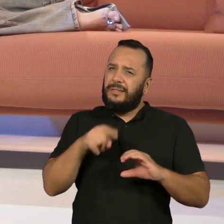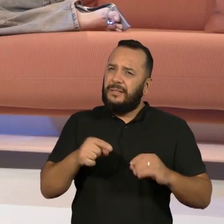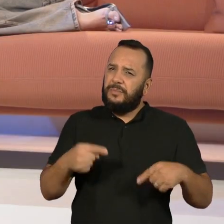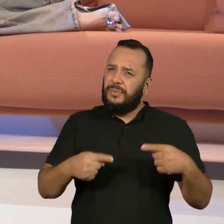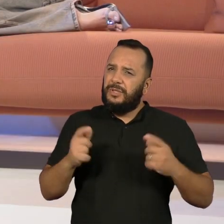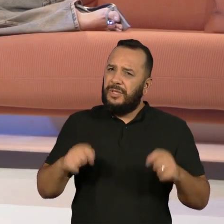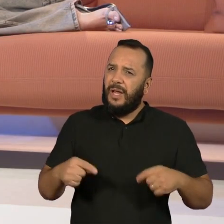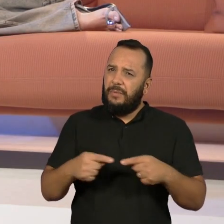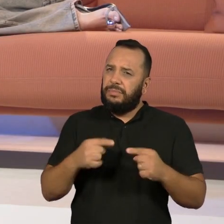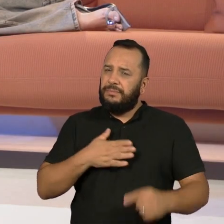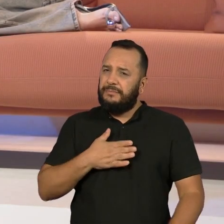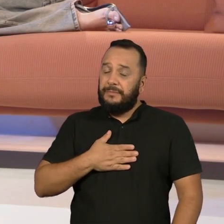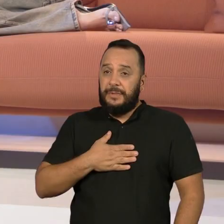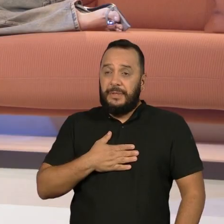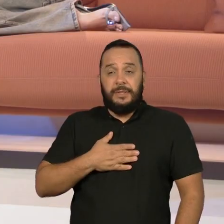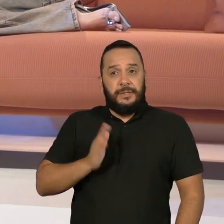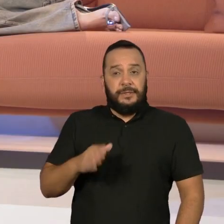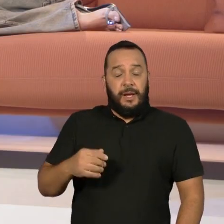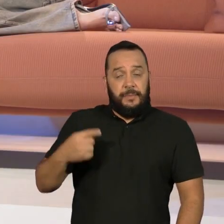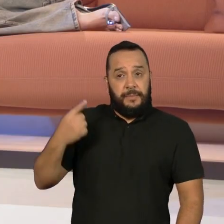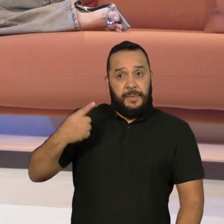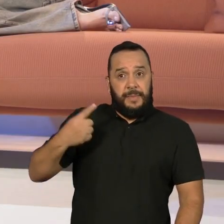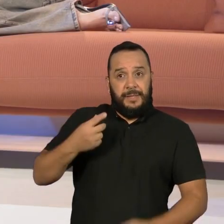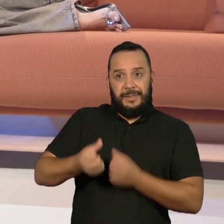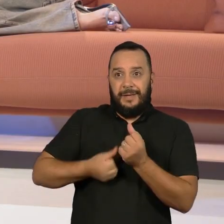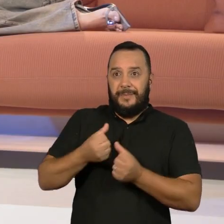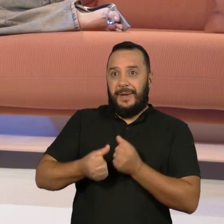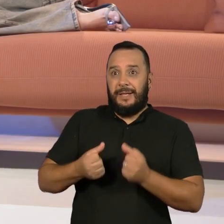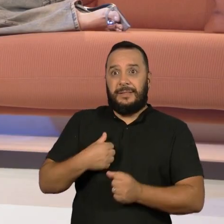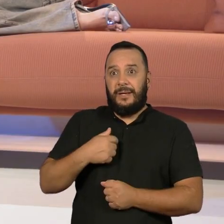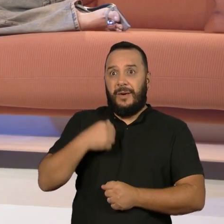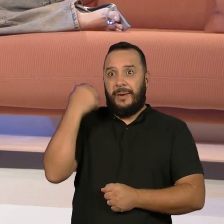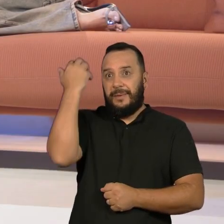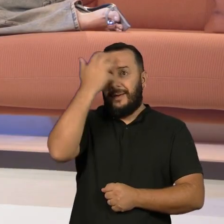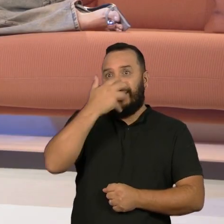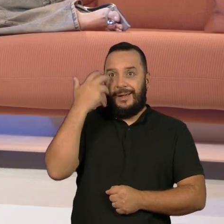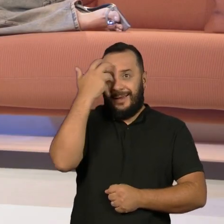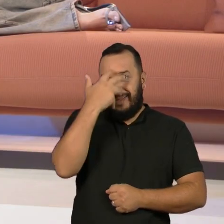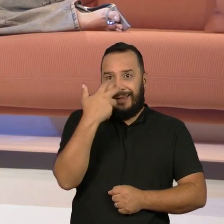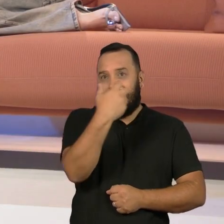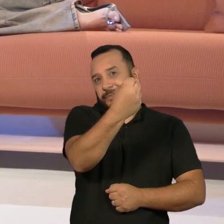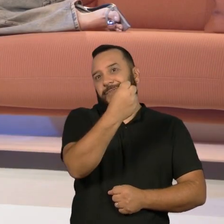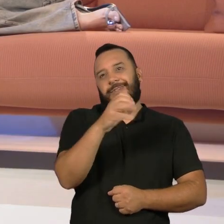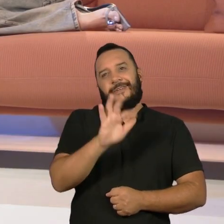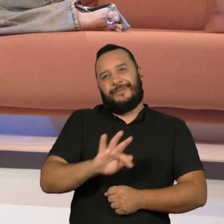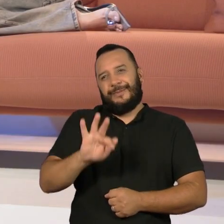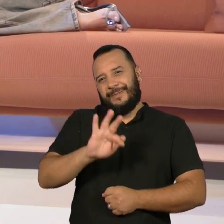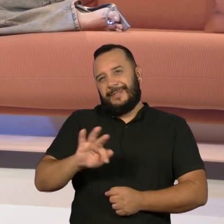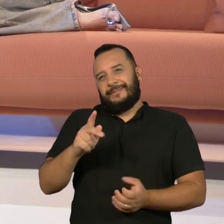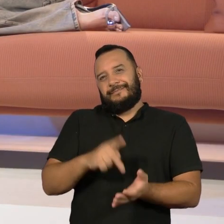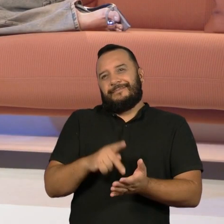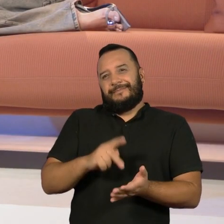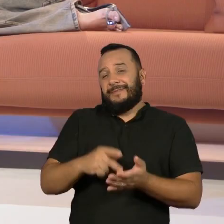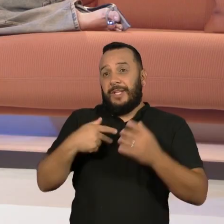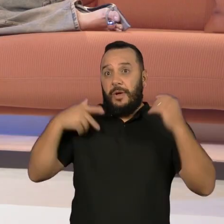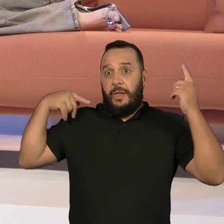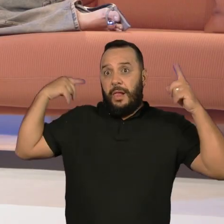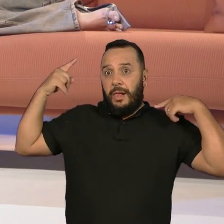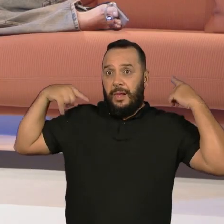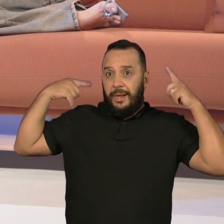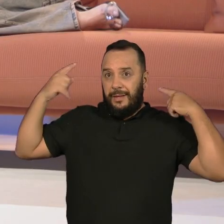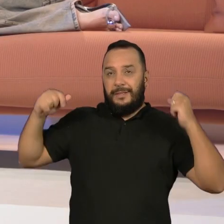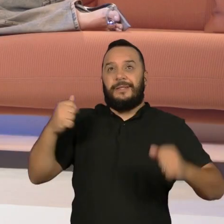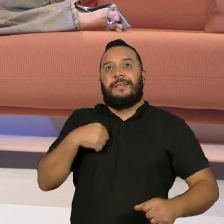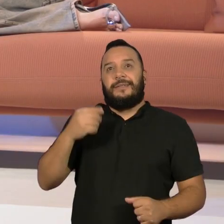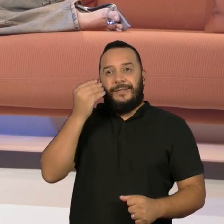é. Depois do primeiro semestre de ciência política, eu me apaixonei, assim, pela faculdade. Eu fiquei enlouquecida. Eu tentei